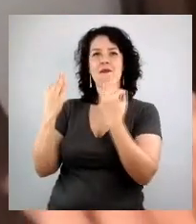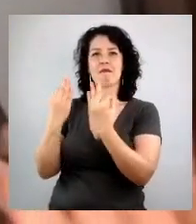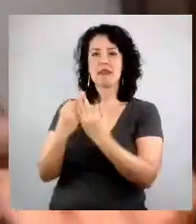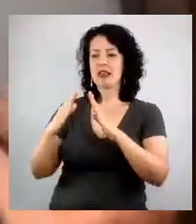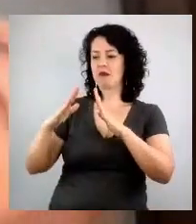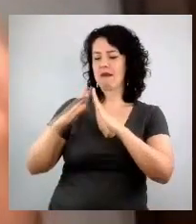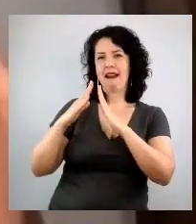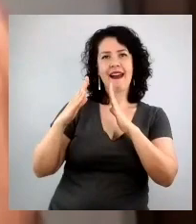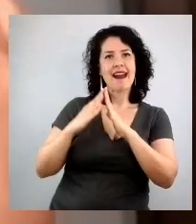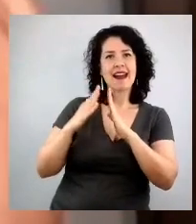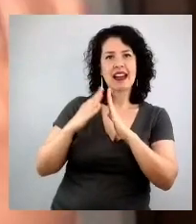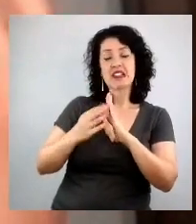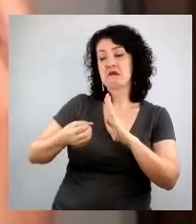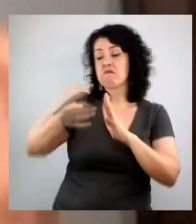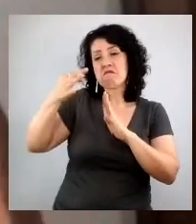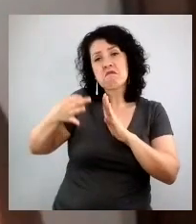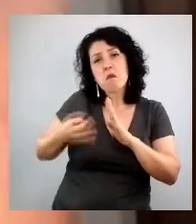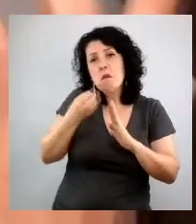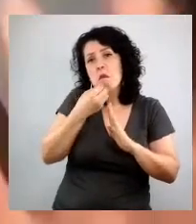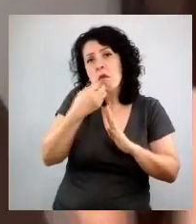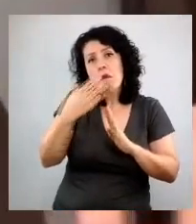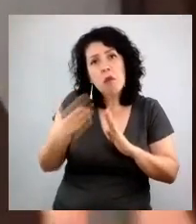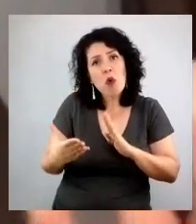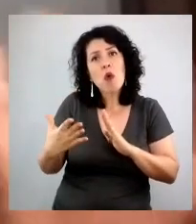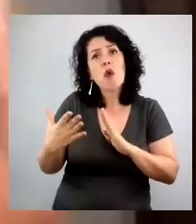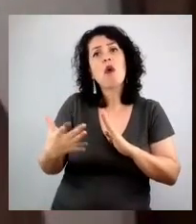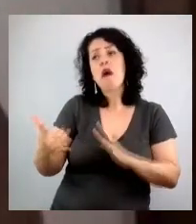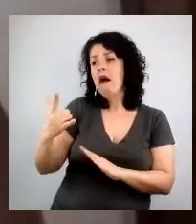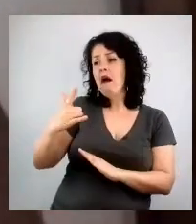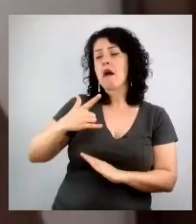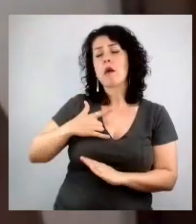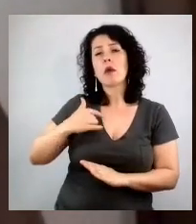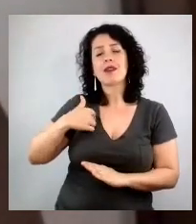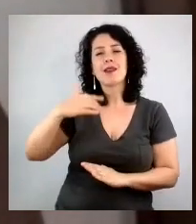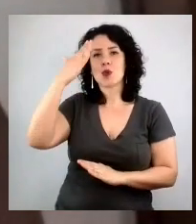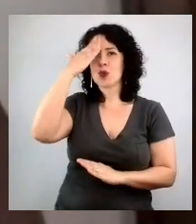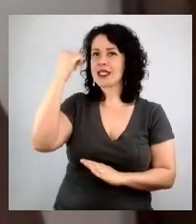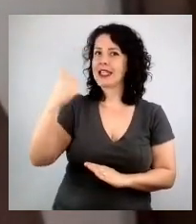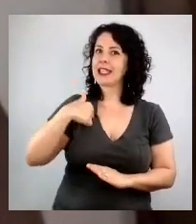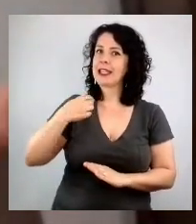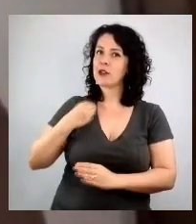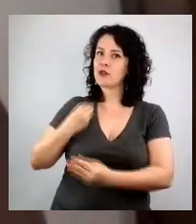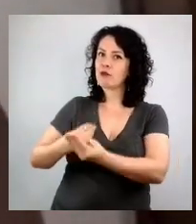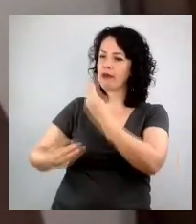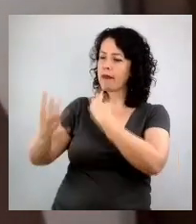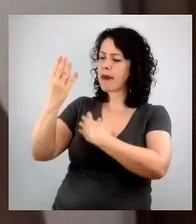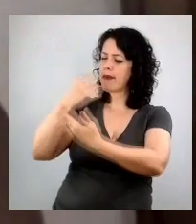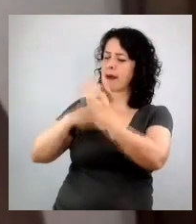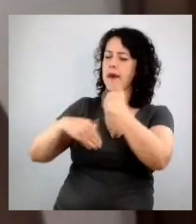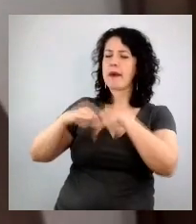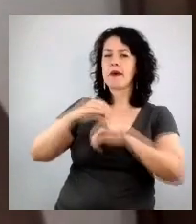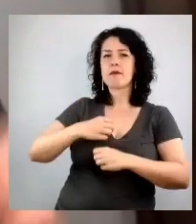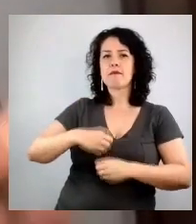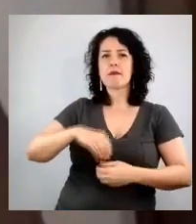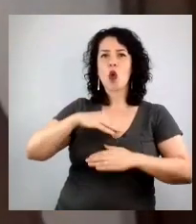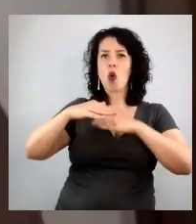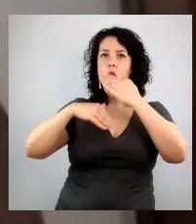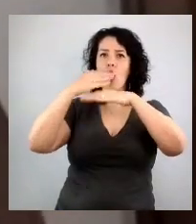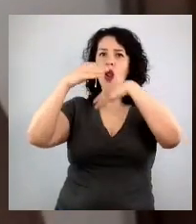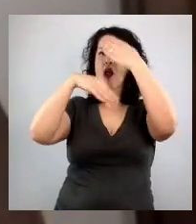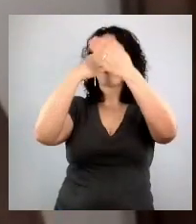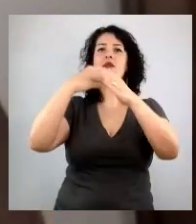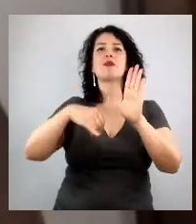amou, e eu sei o quanto isso é fundamental na construção, né, da nossa identidade. E você sabe que quando eu comecei a